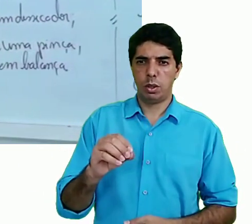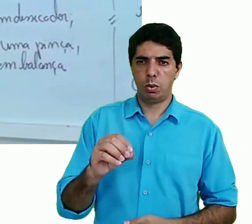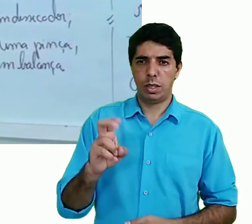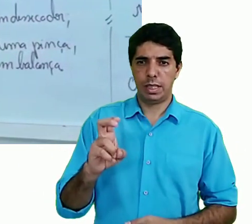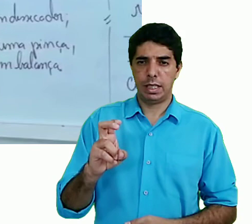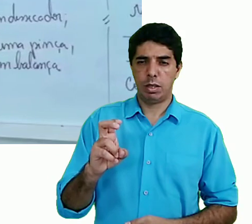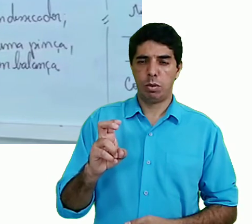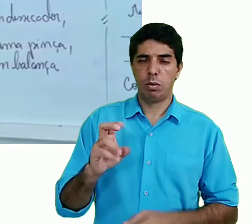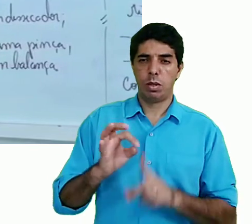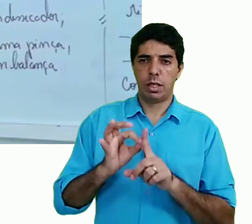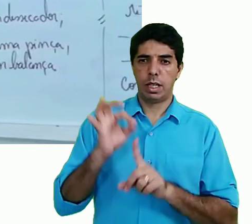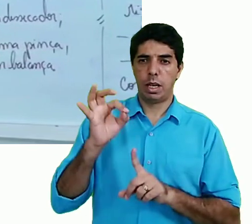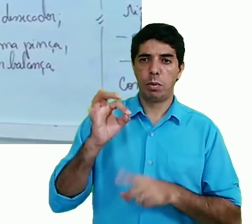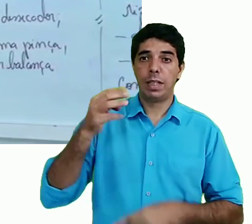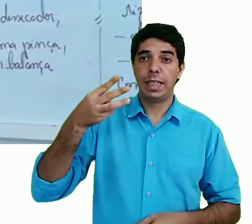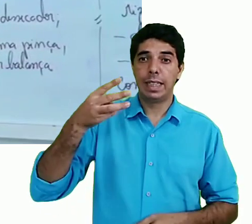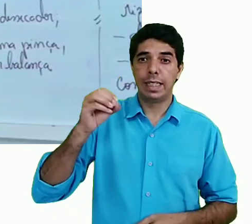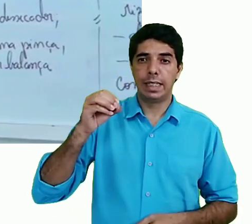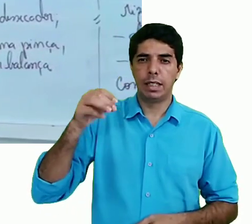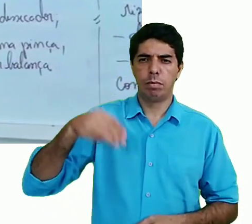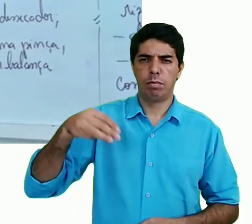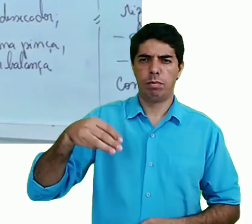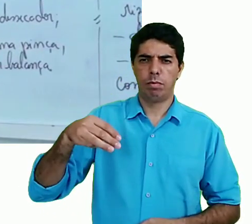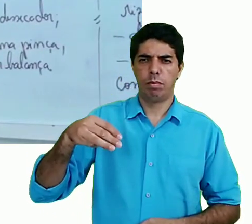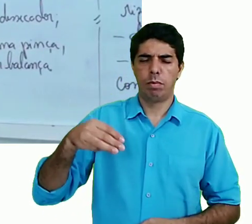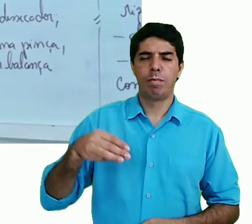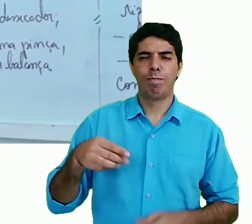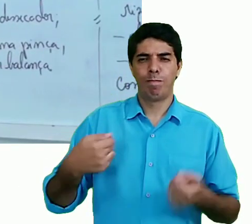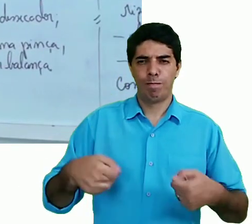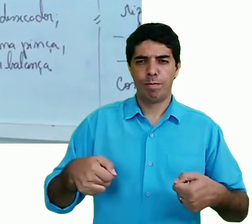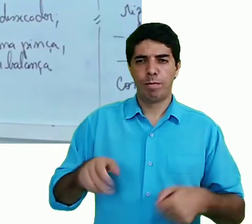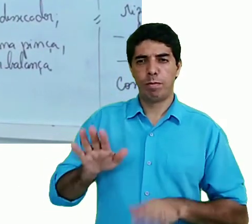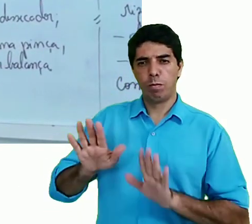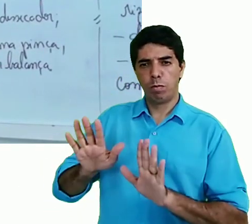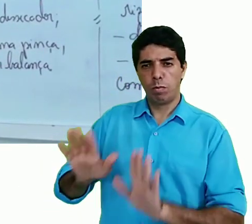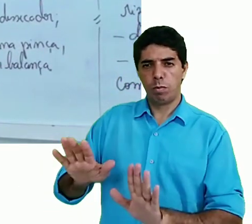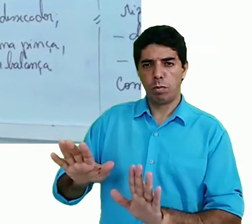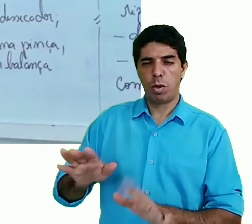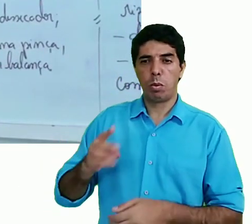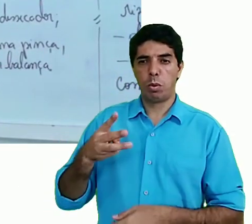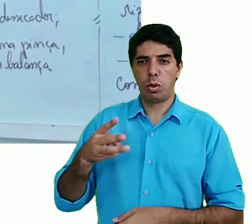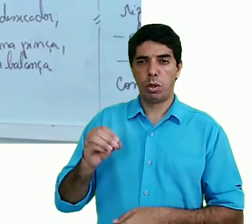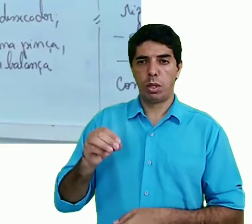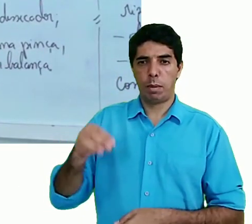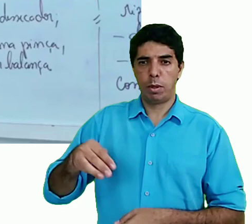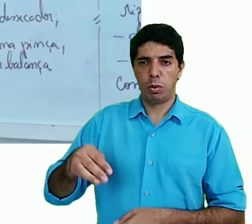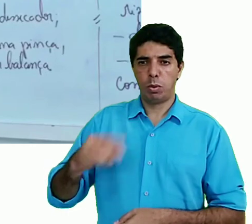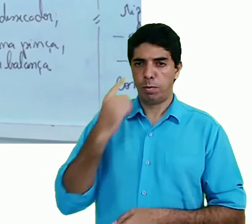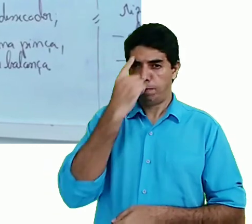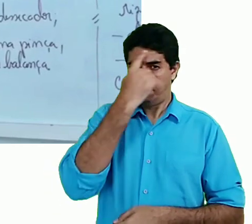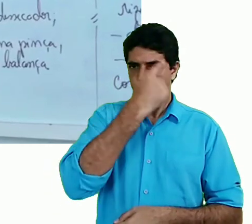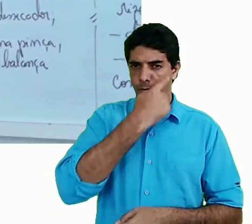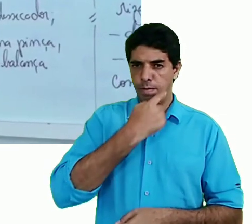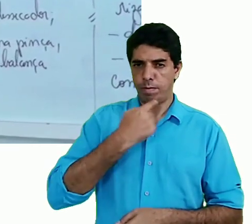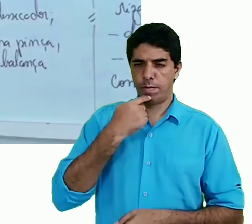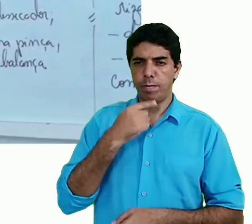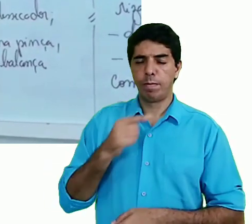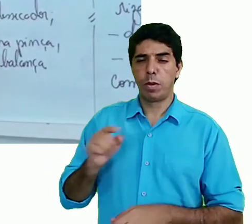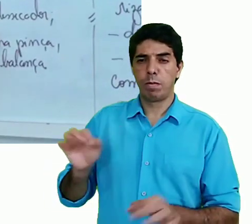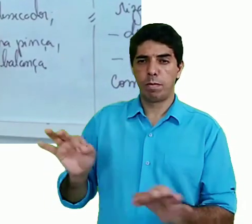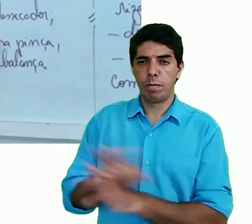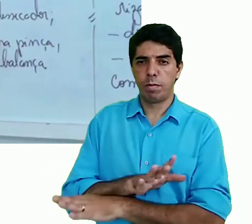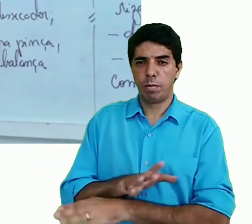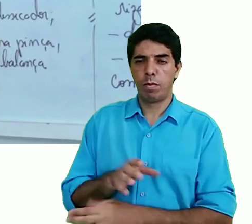minutos, tá? Então, vamos deixar na estufa durante esse período. Após esse período de 30 minutos, iremos levar